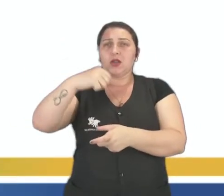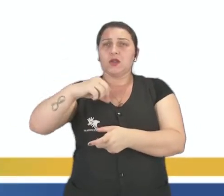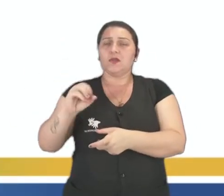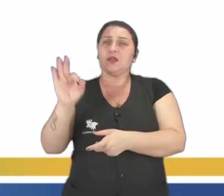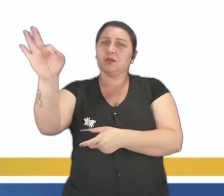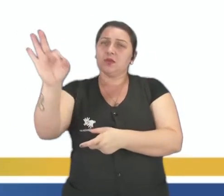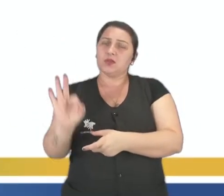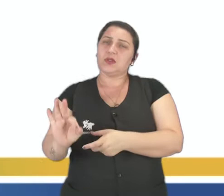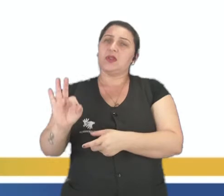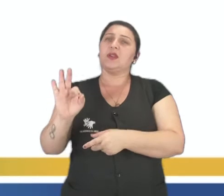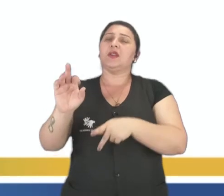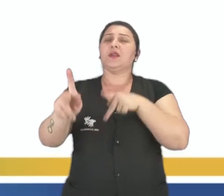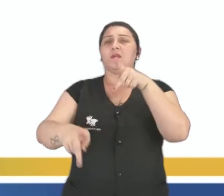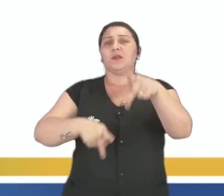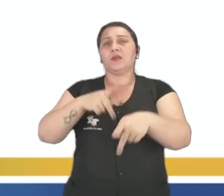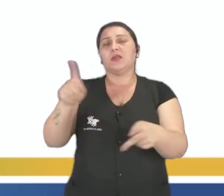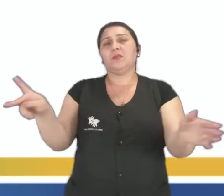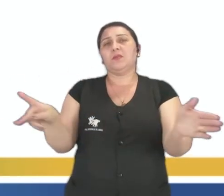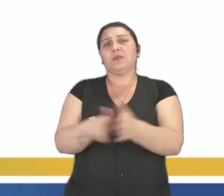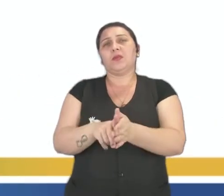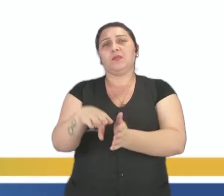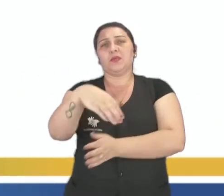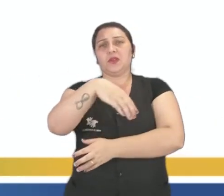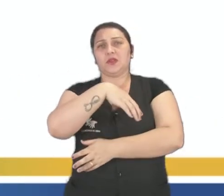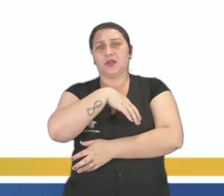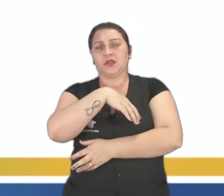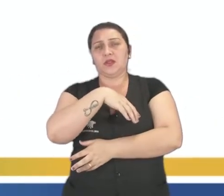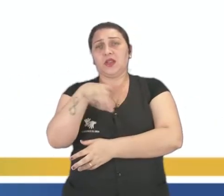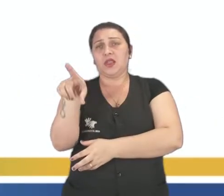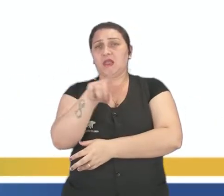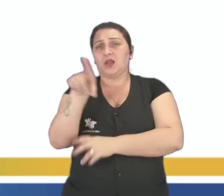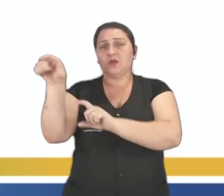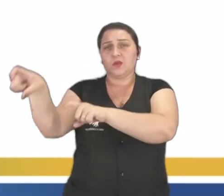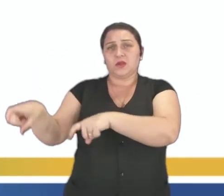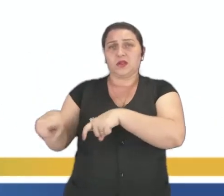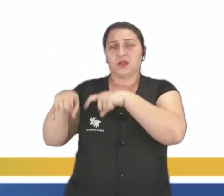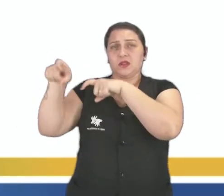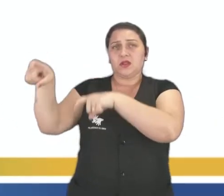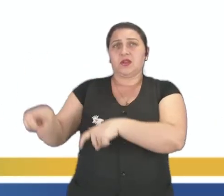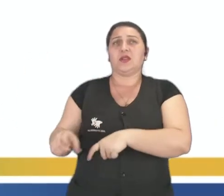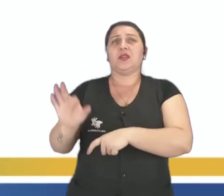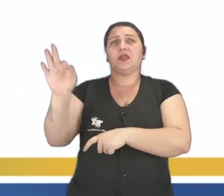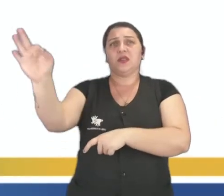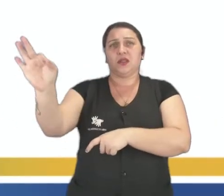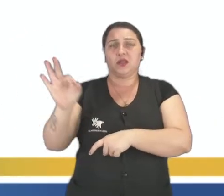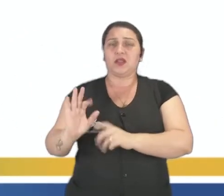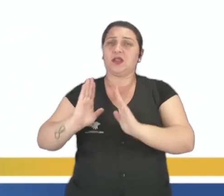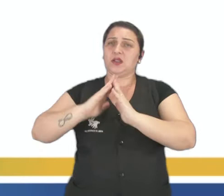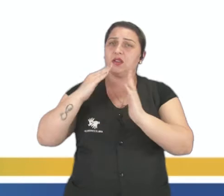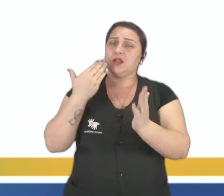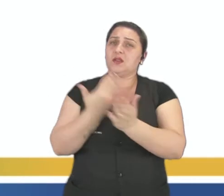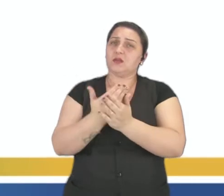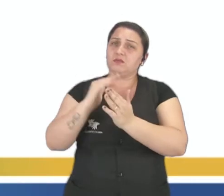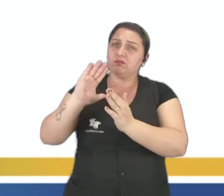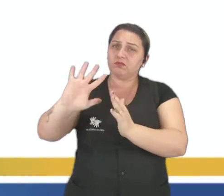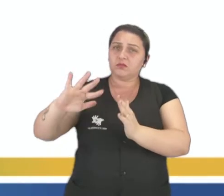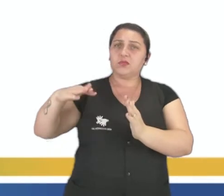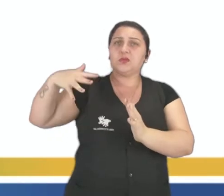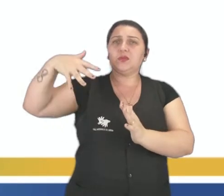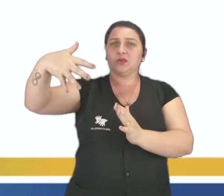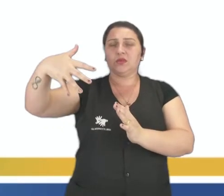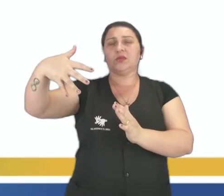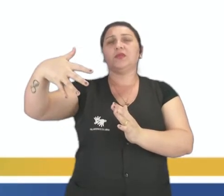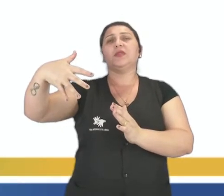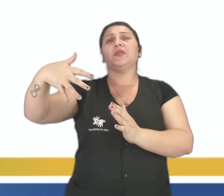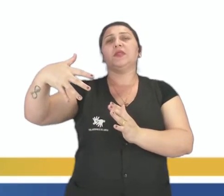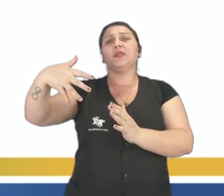90% da população se encontra nas cidades e não no campo. As taxas de escolaridade são elevadas e